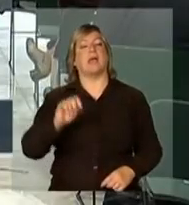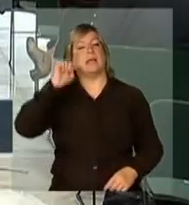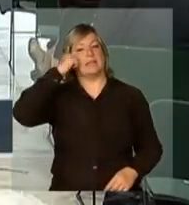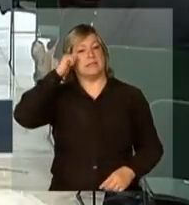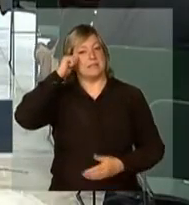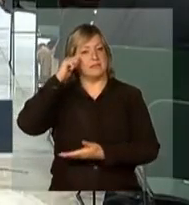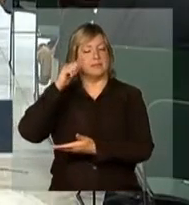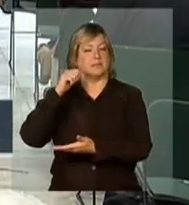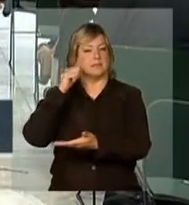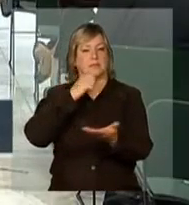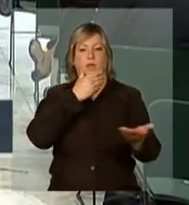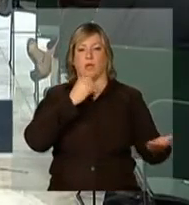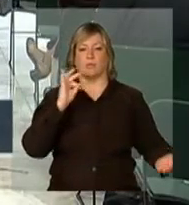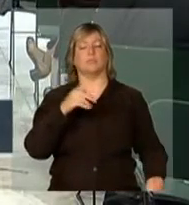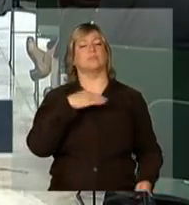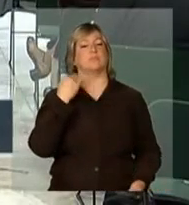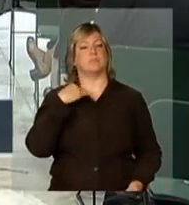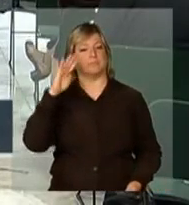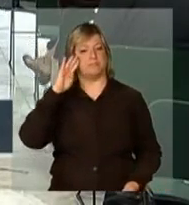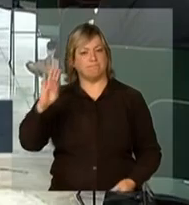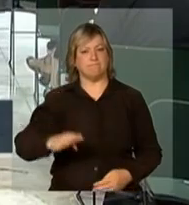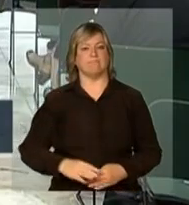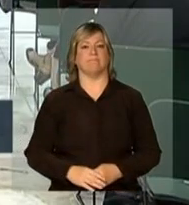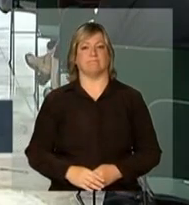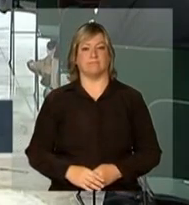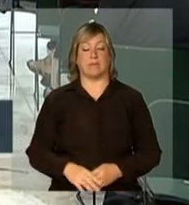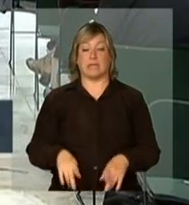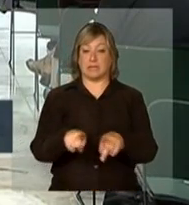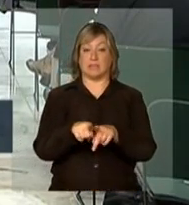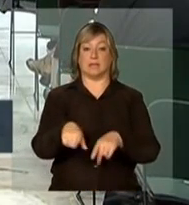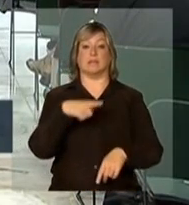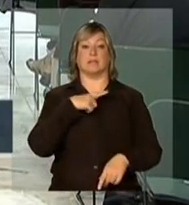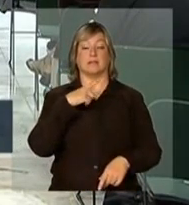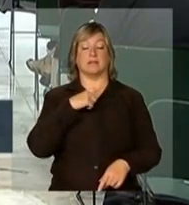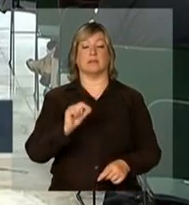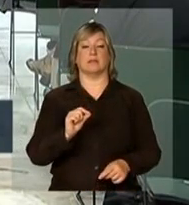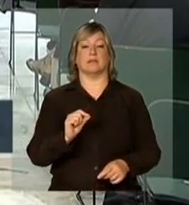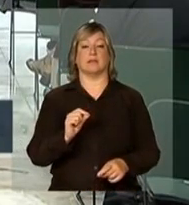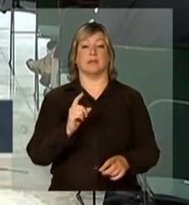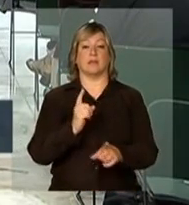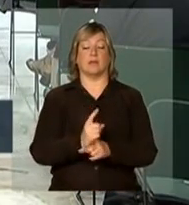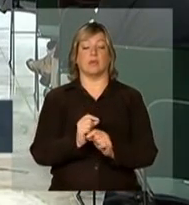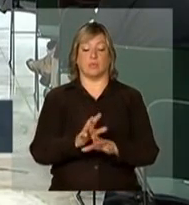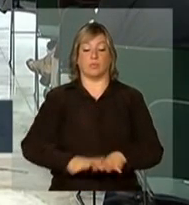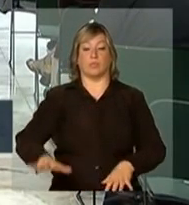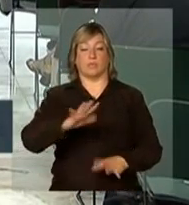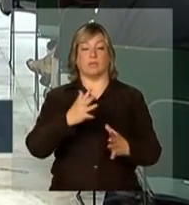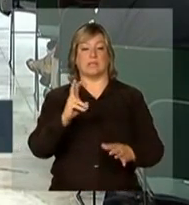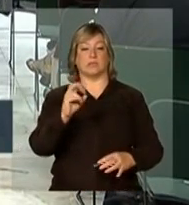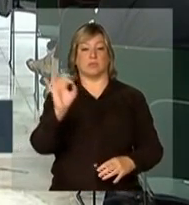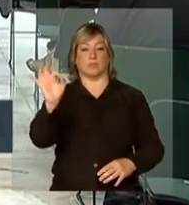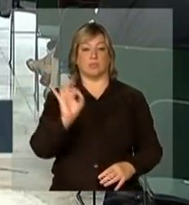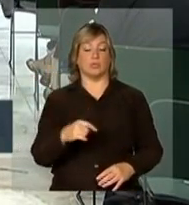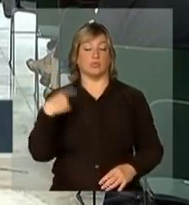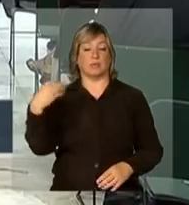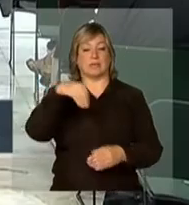negras. e controu uma proporção de redor de 50% na